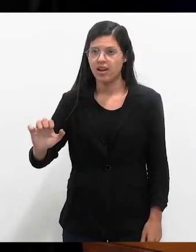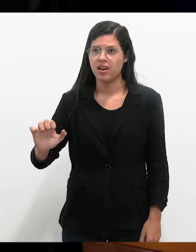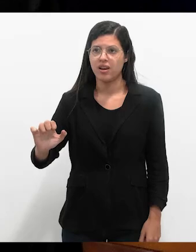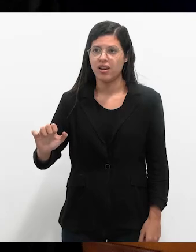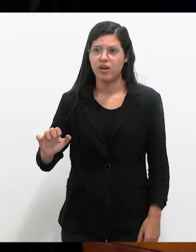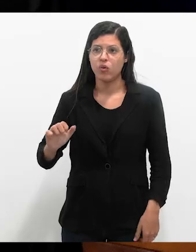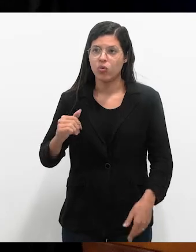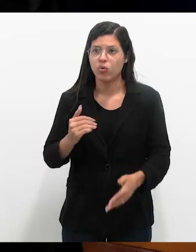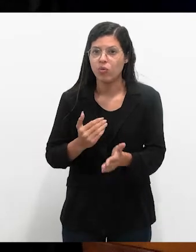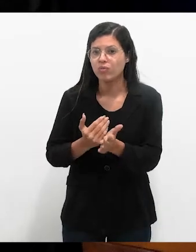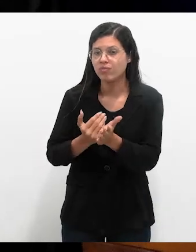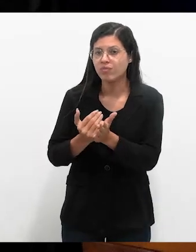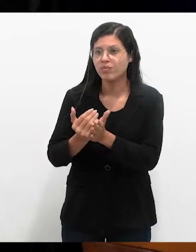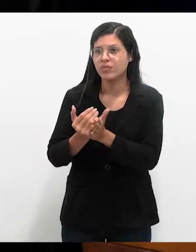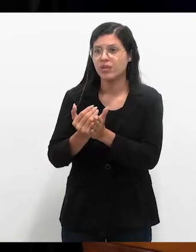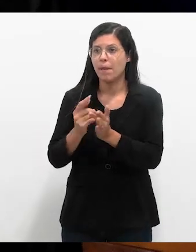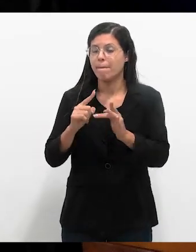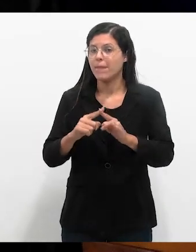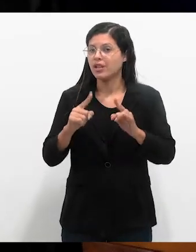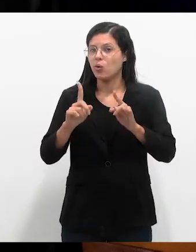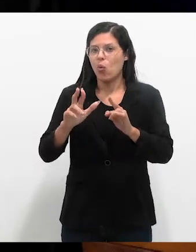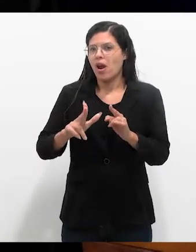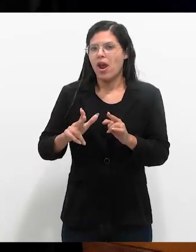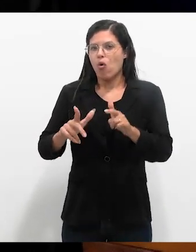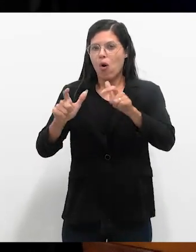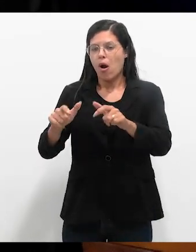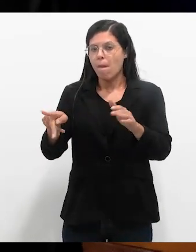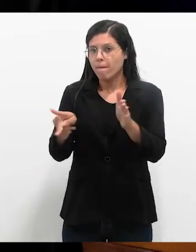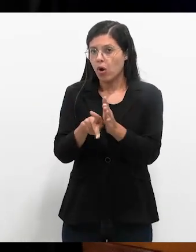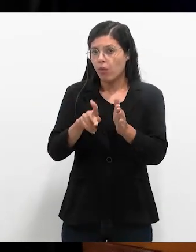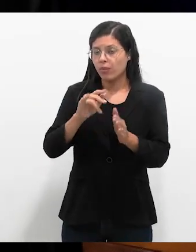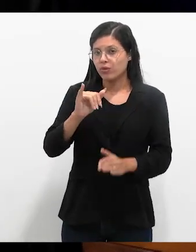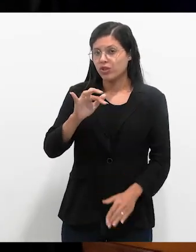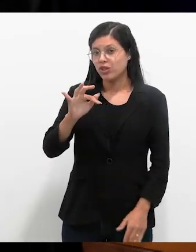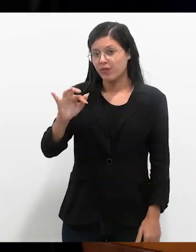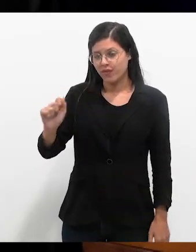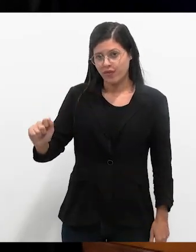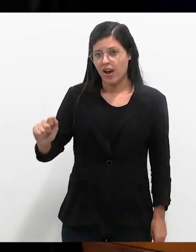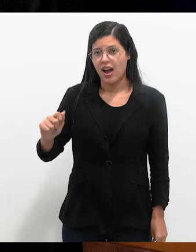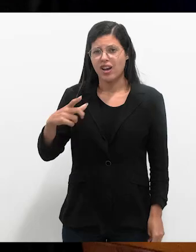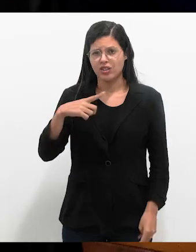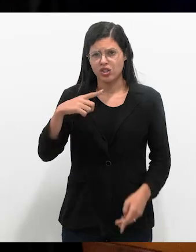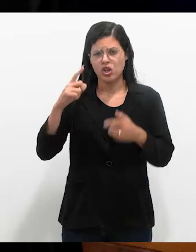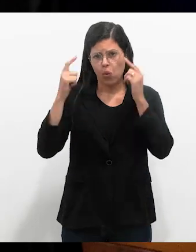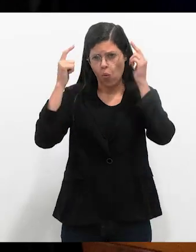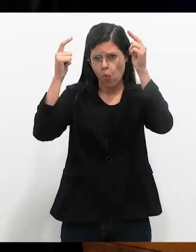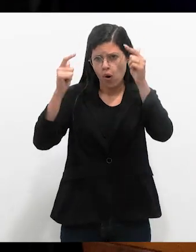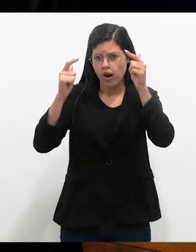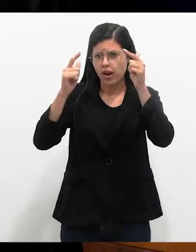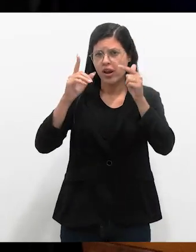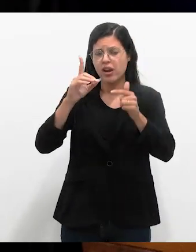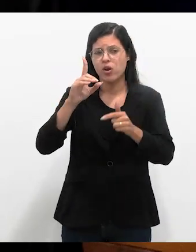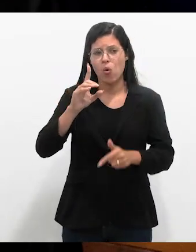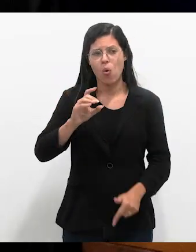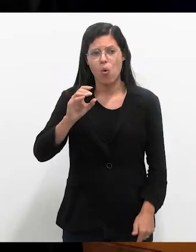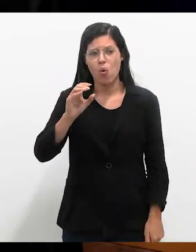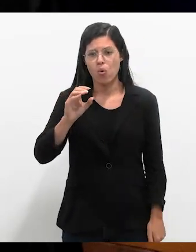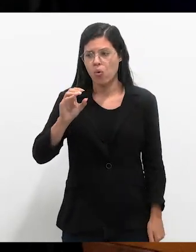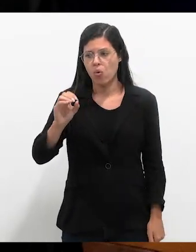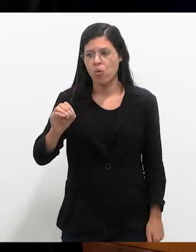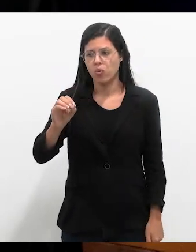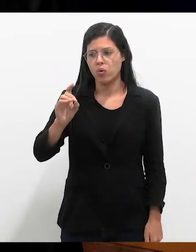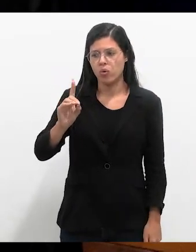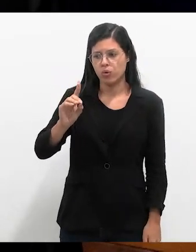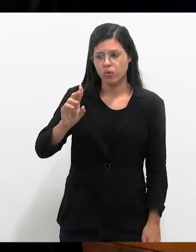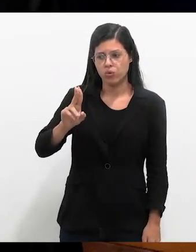berço, né? Mas não como a terra de Ifá em si. O rei era Odudua, que era um rei de lei e fé, era Odudua, porque quando a gente fala de